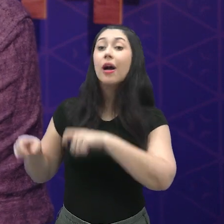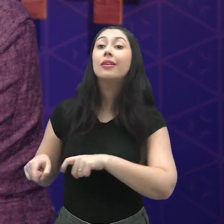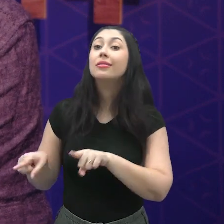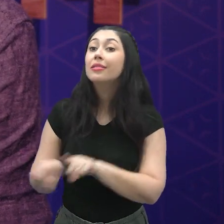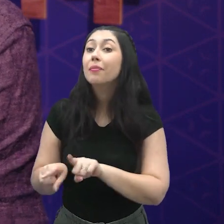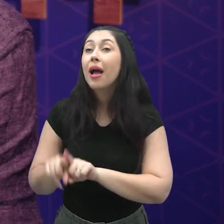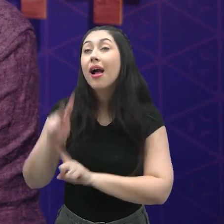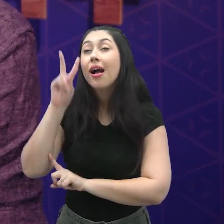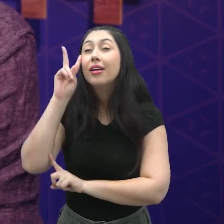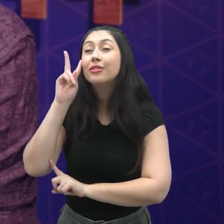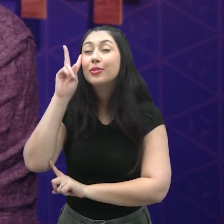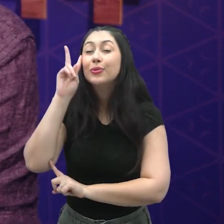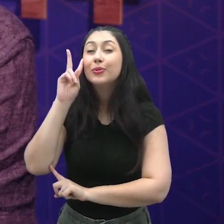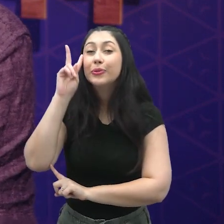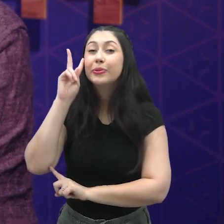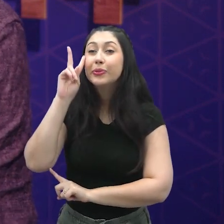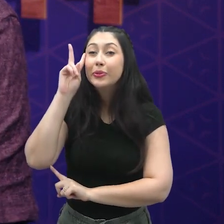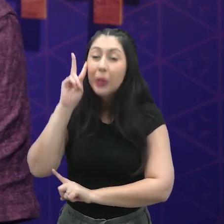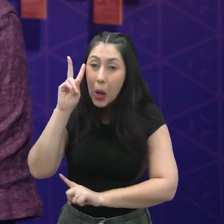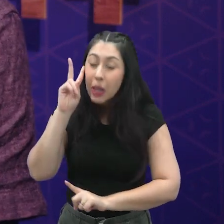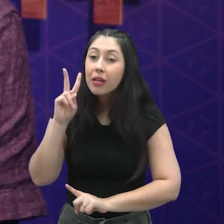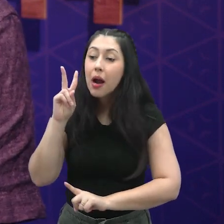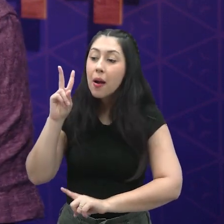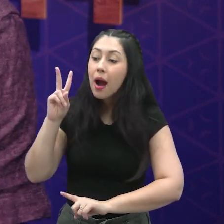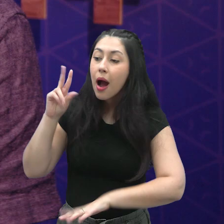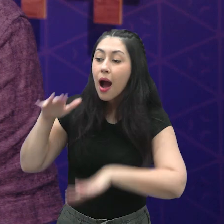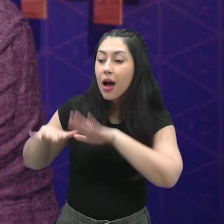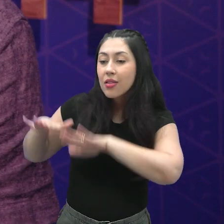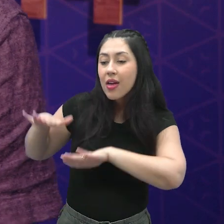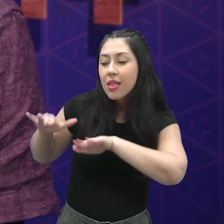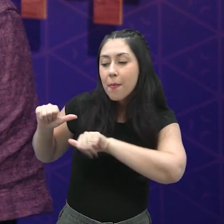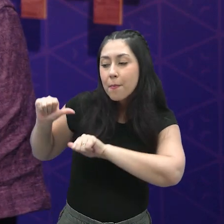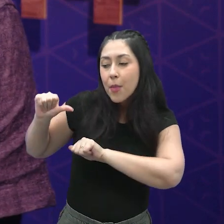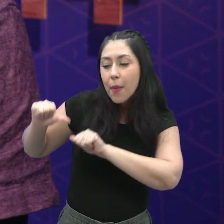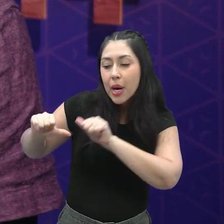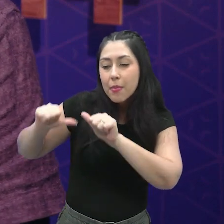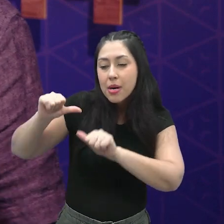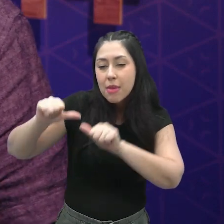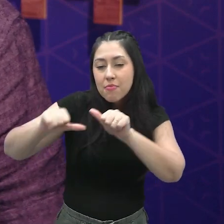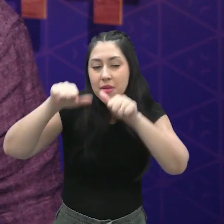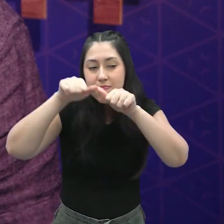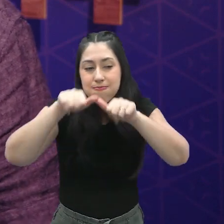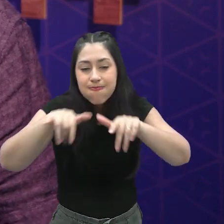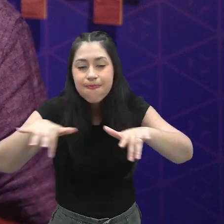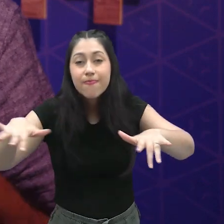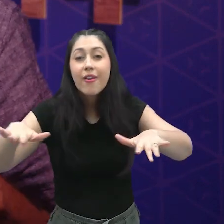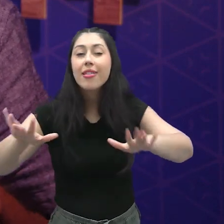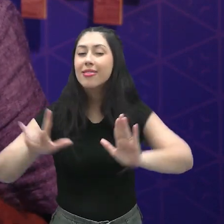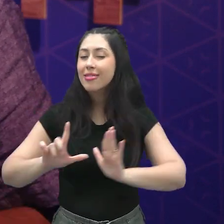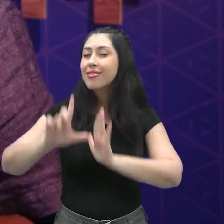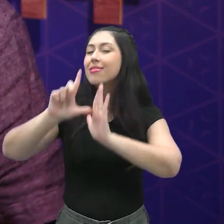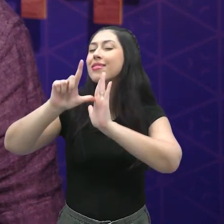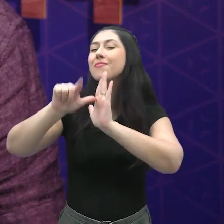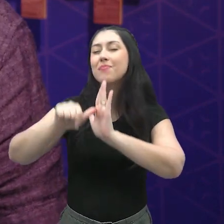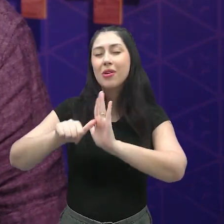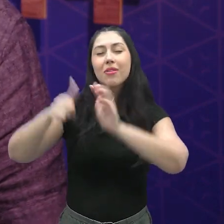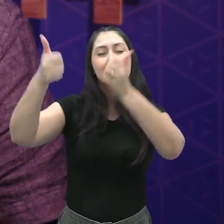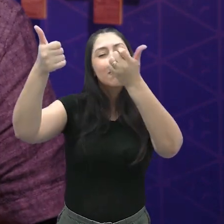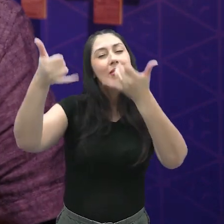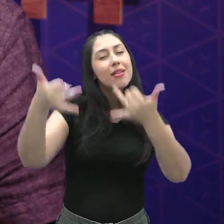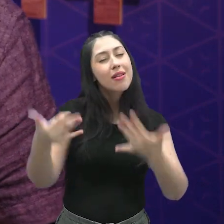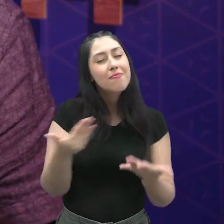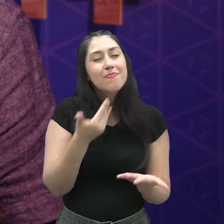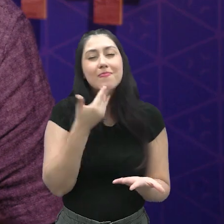até a história da música sertaneja, ela vai se confundindo, ela vai começando a expandir. Sim. Mais para frente a gente vai